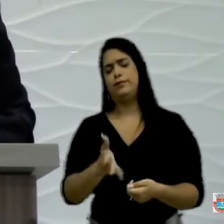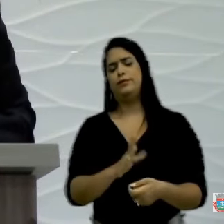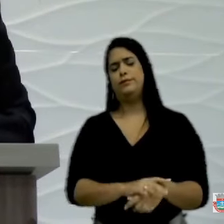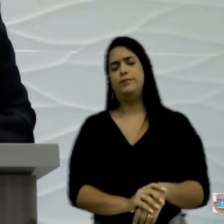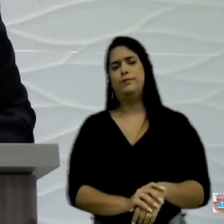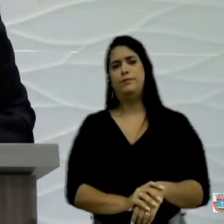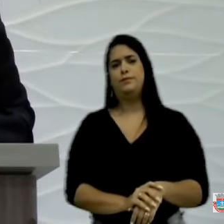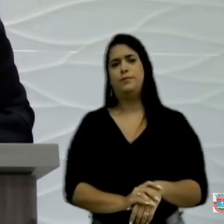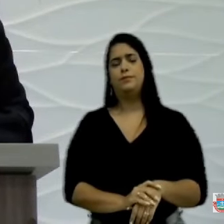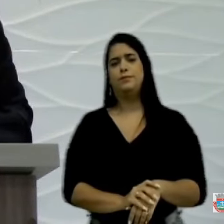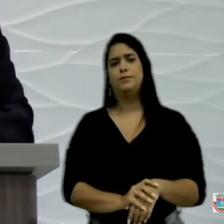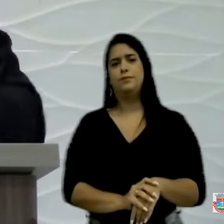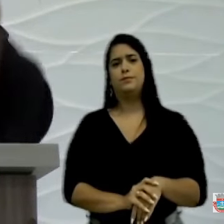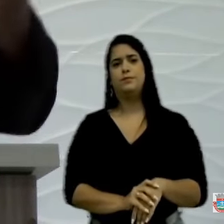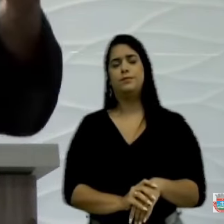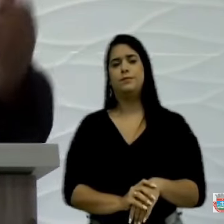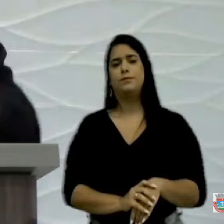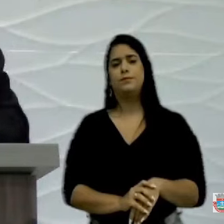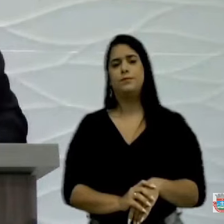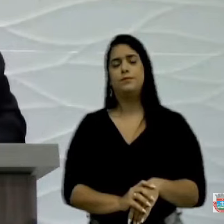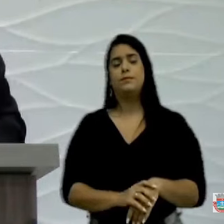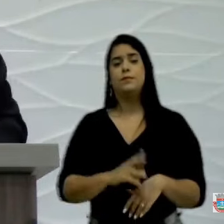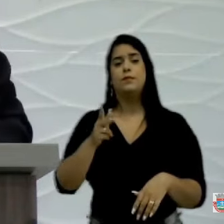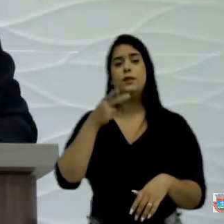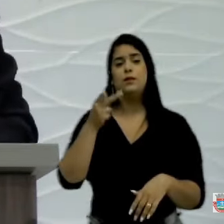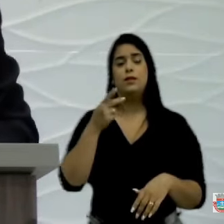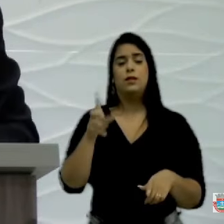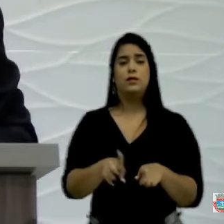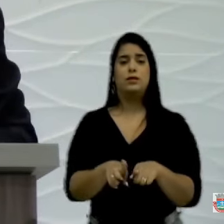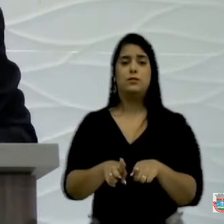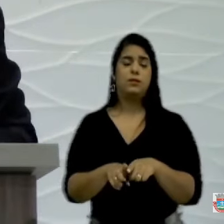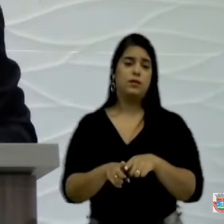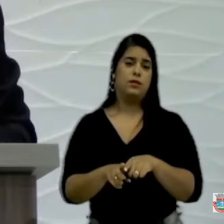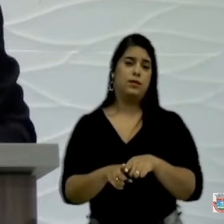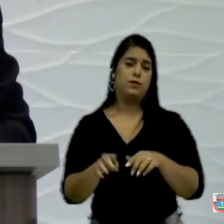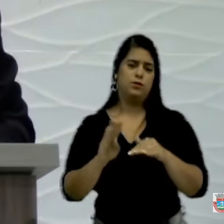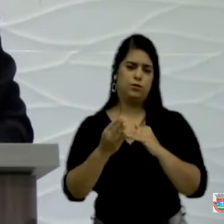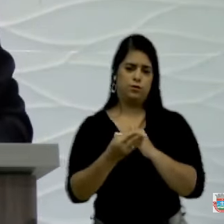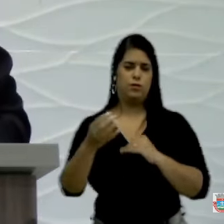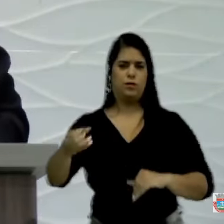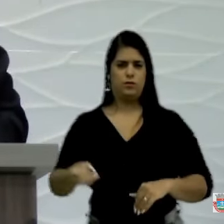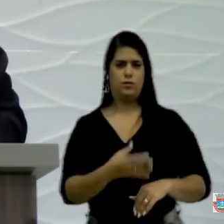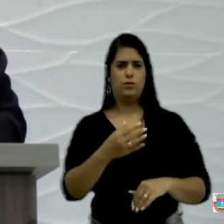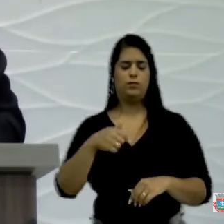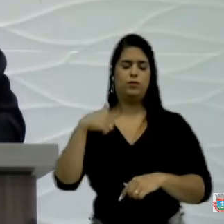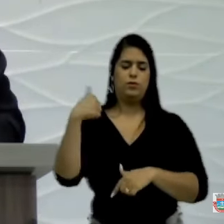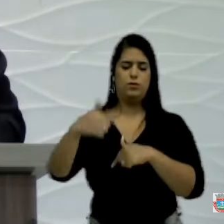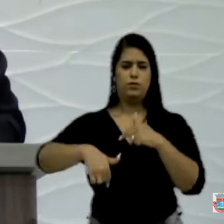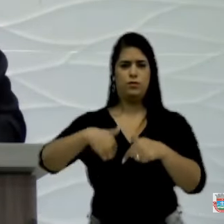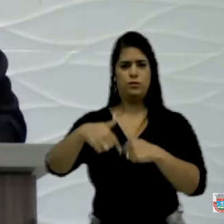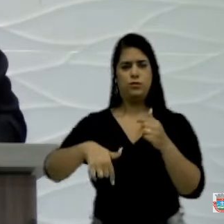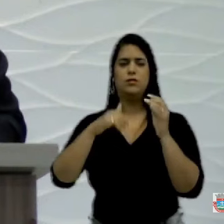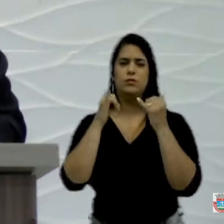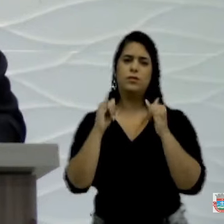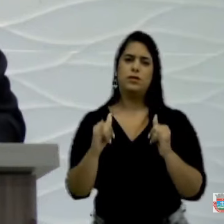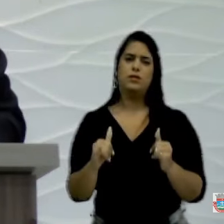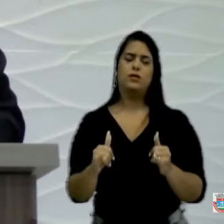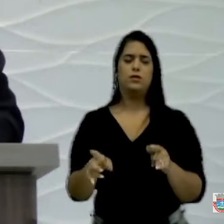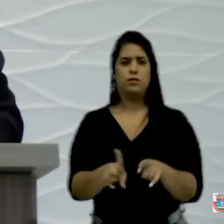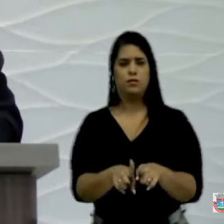Eu quero também falar do loteamento novo. Nós estamos lutando pela energia daquele loteamento, pela